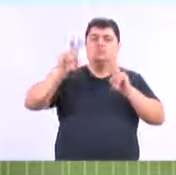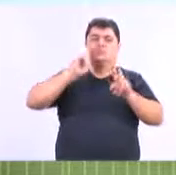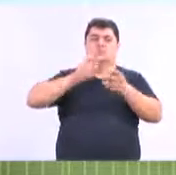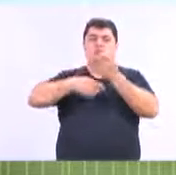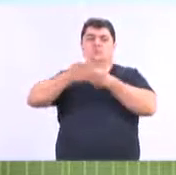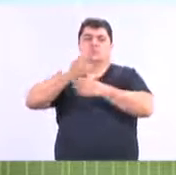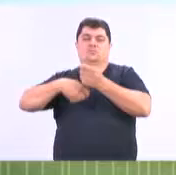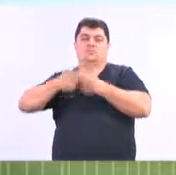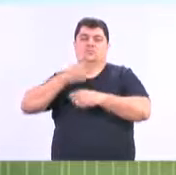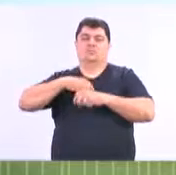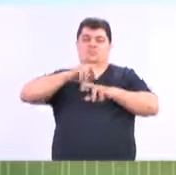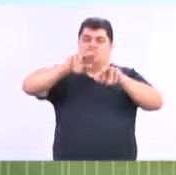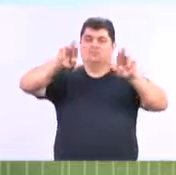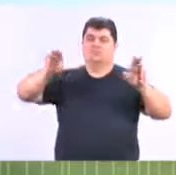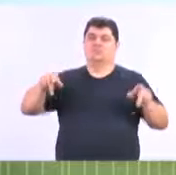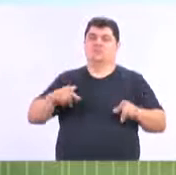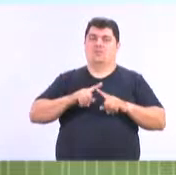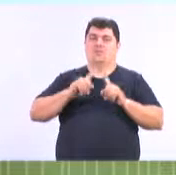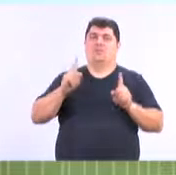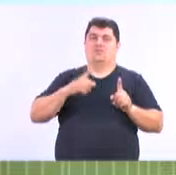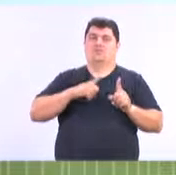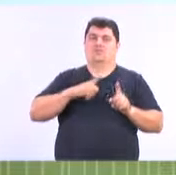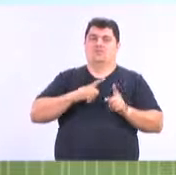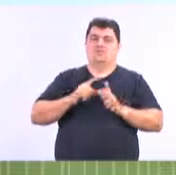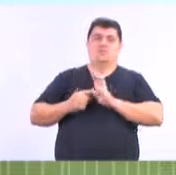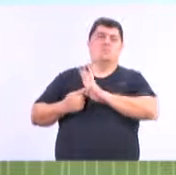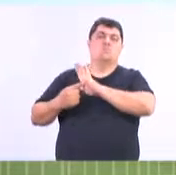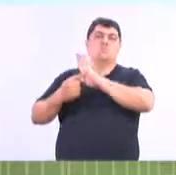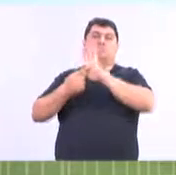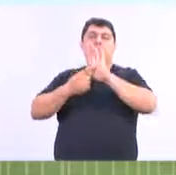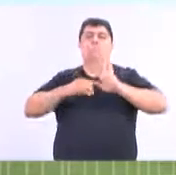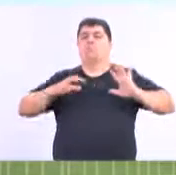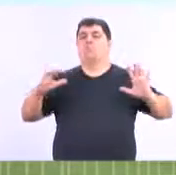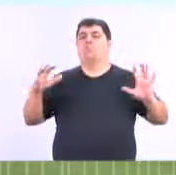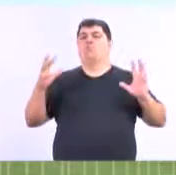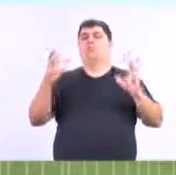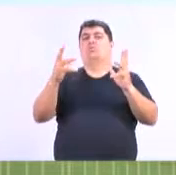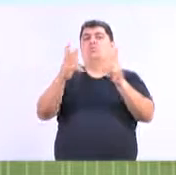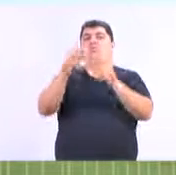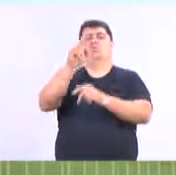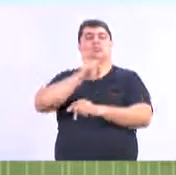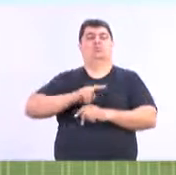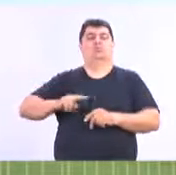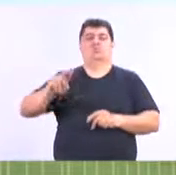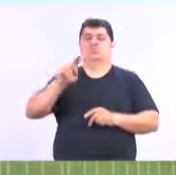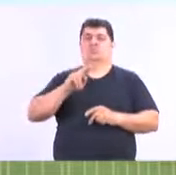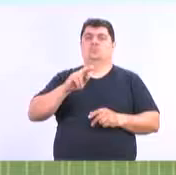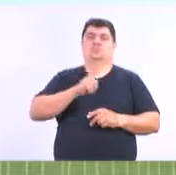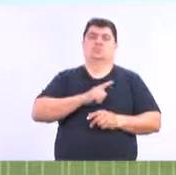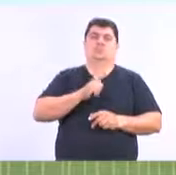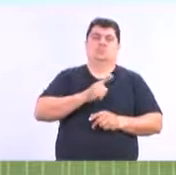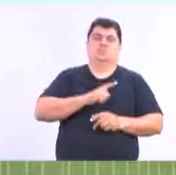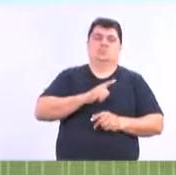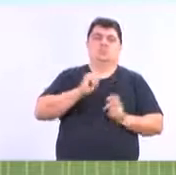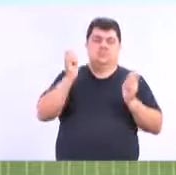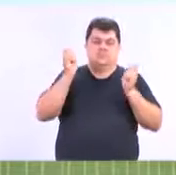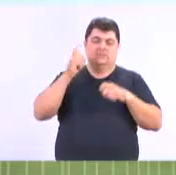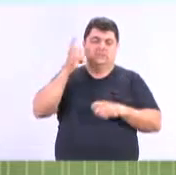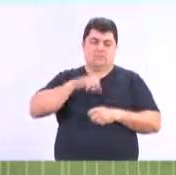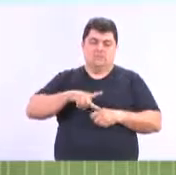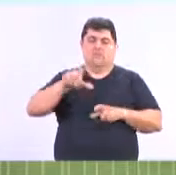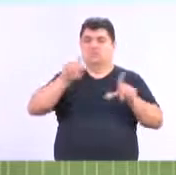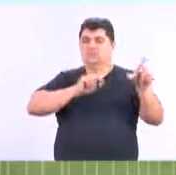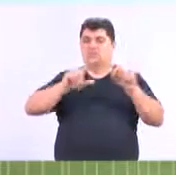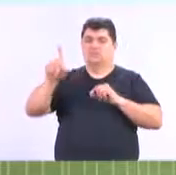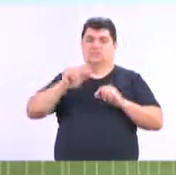de empresa. Mas lembre que a gente vai tentar passar informação para todos os usuários, para que todos eles consigam tomar decisão,